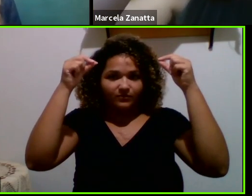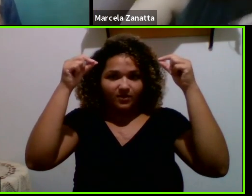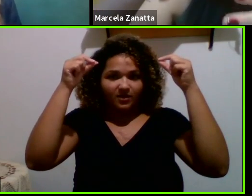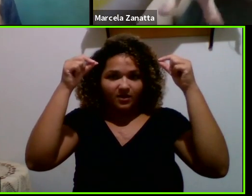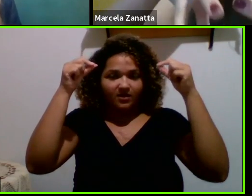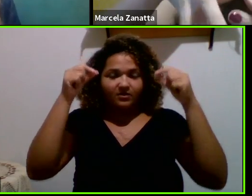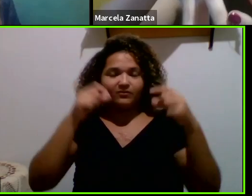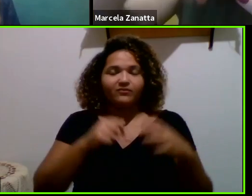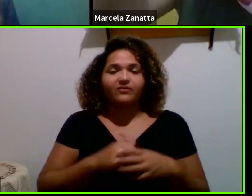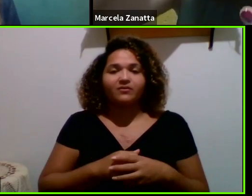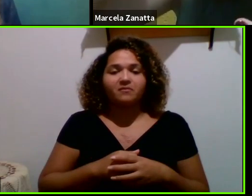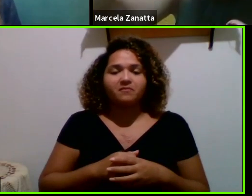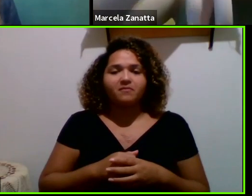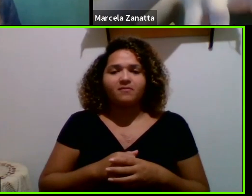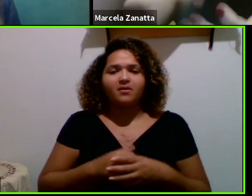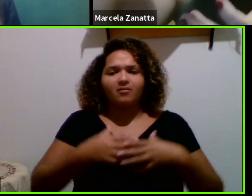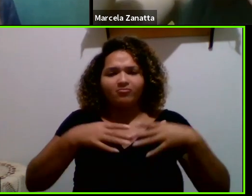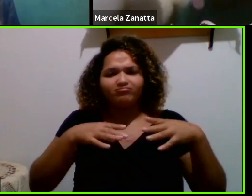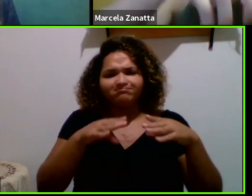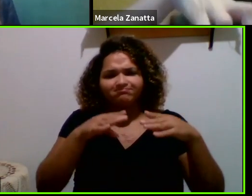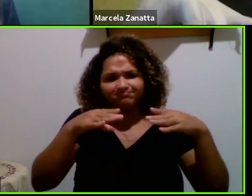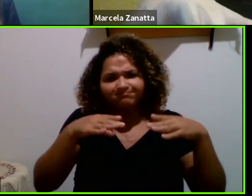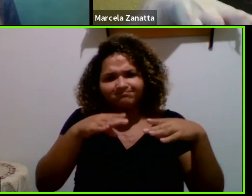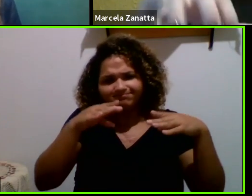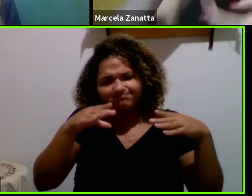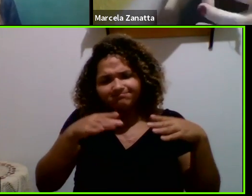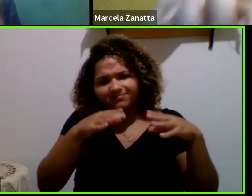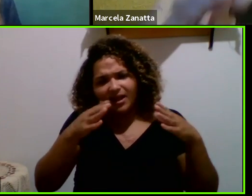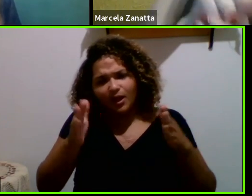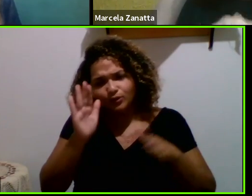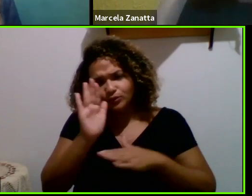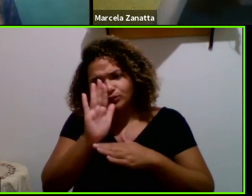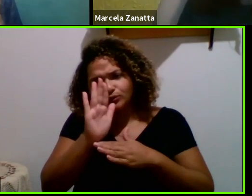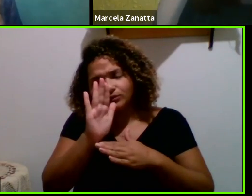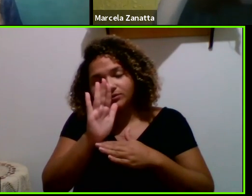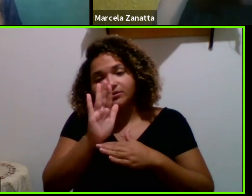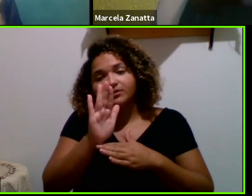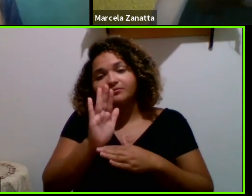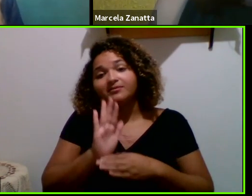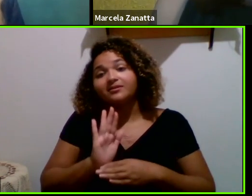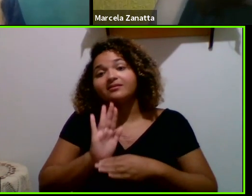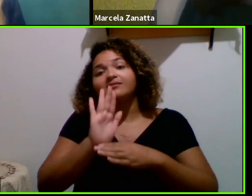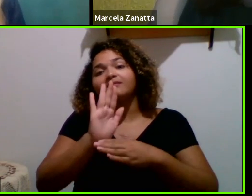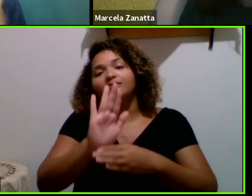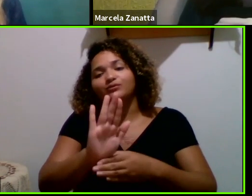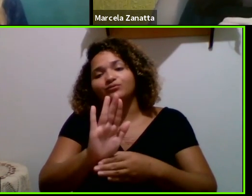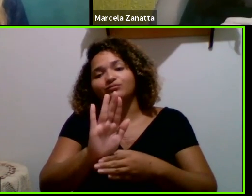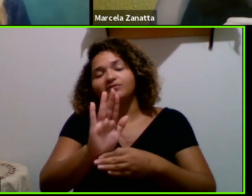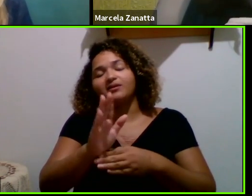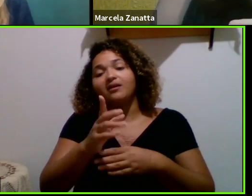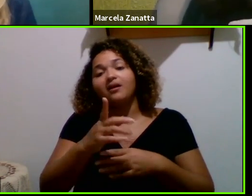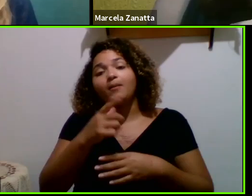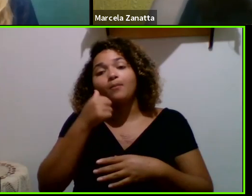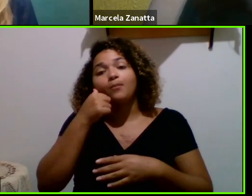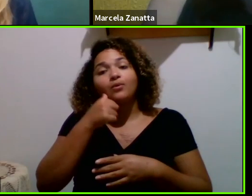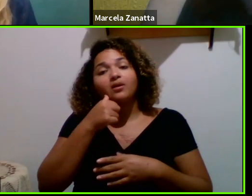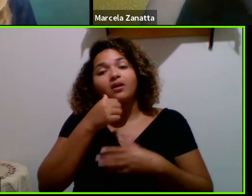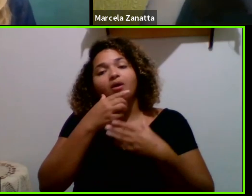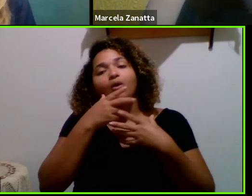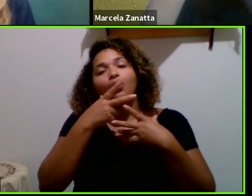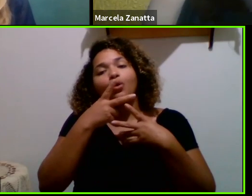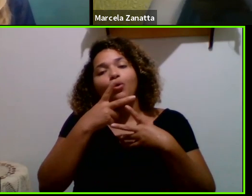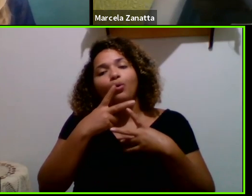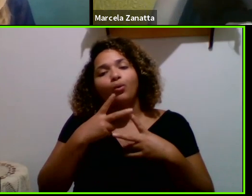triângulo levantadinho, de tanto que a pelve articula naquela região para poder passar a cabecinha do bebê. E as mulheres gostam muito